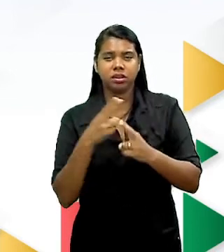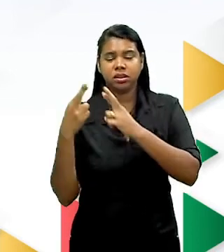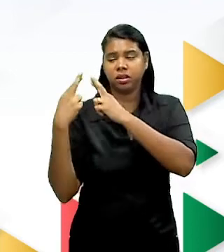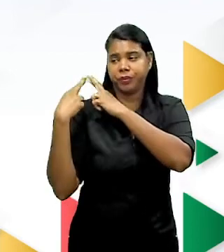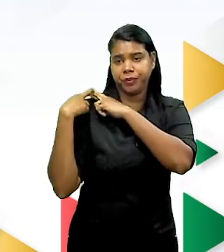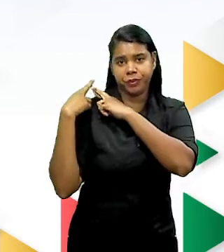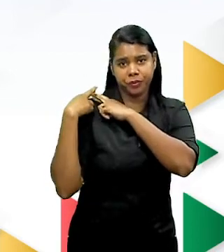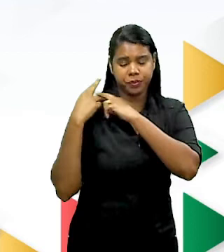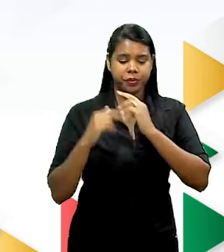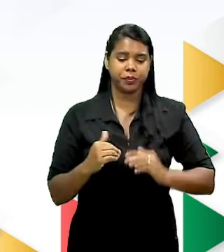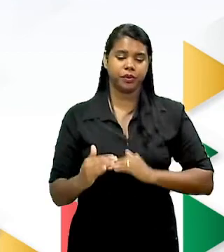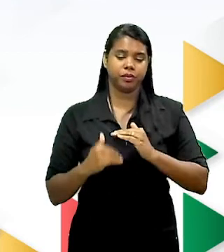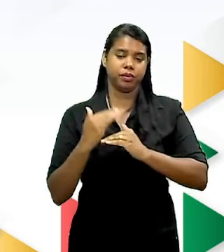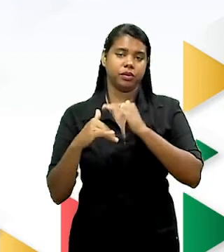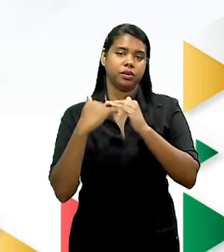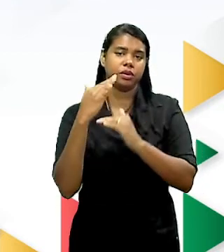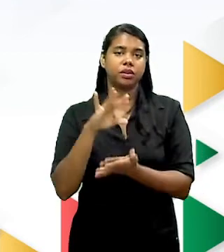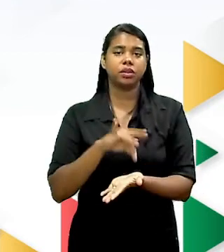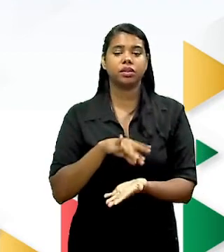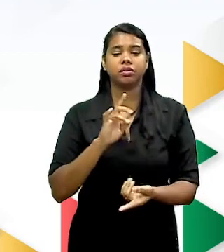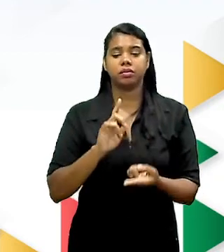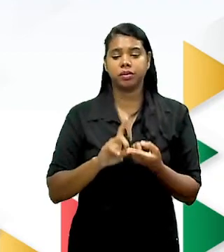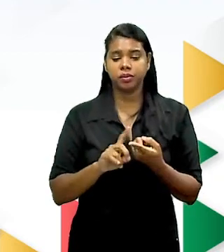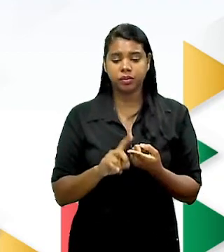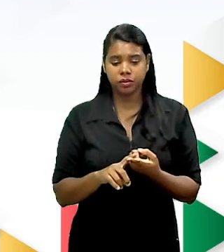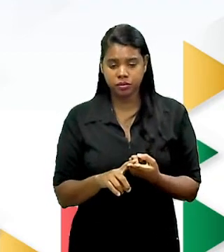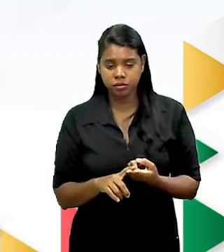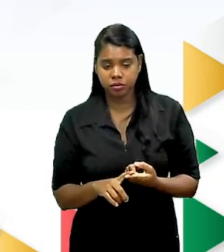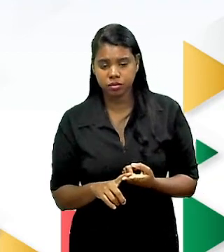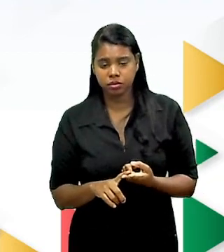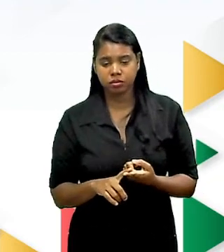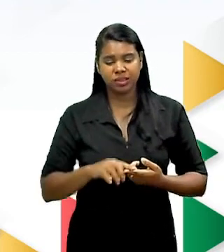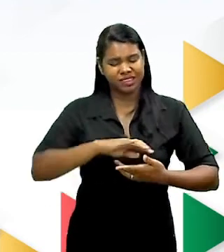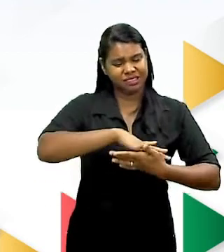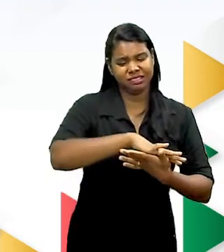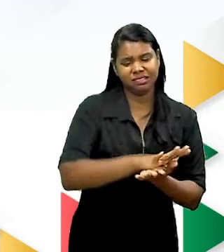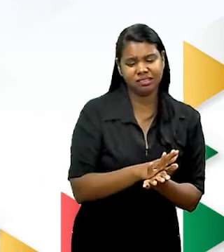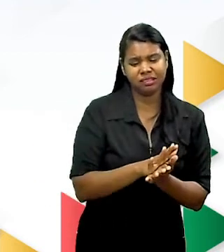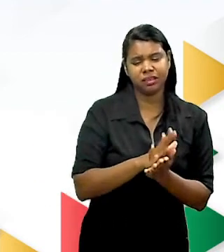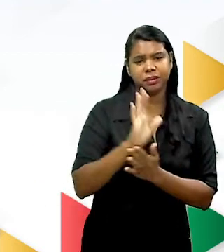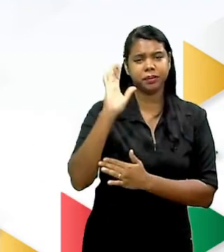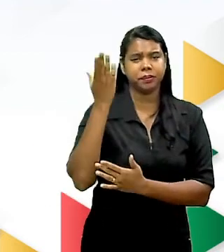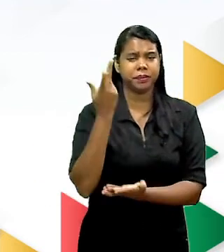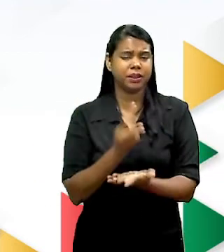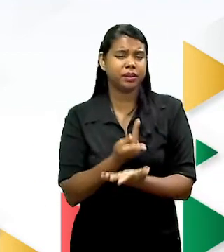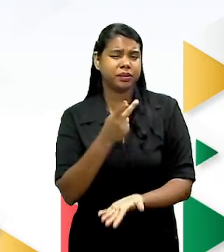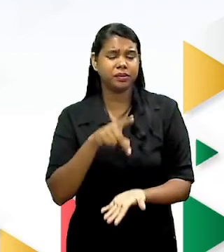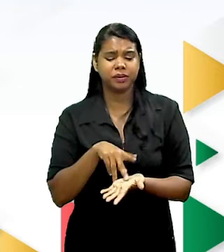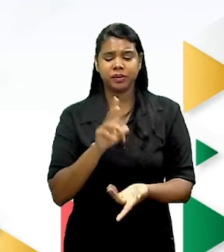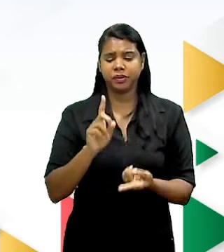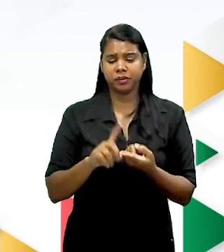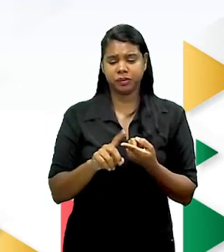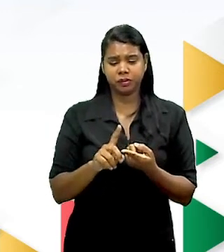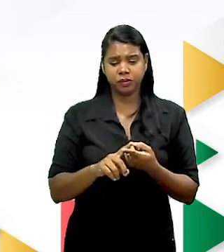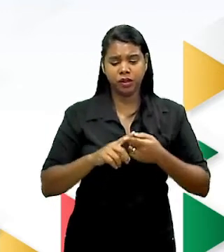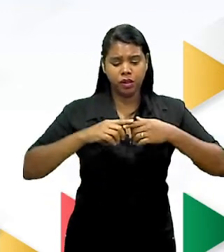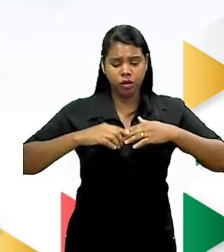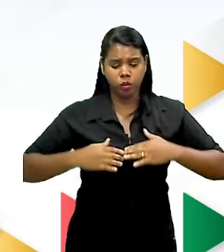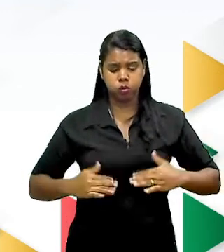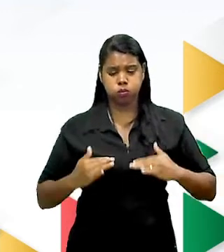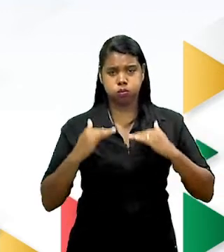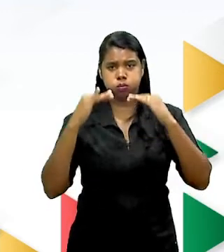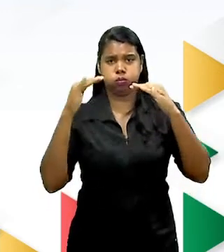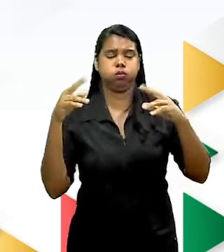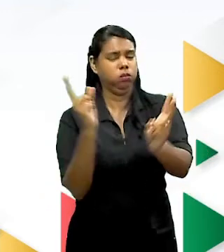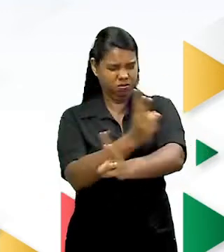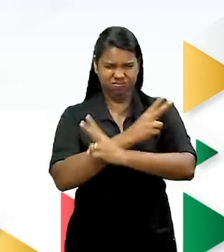pelo desenvolvimento dos desastres naturais, dos quais estão as inundações, os